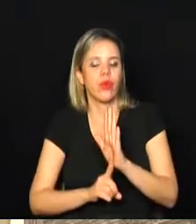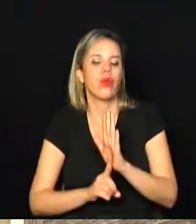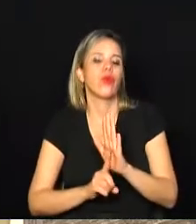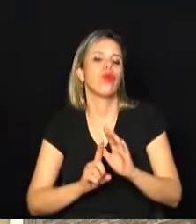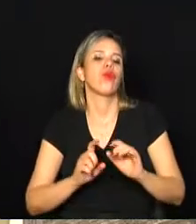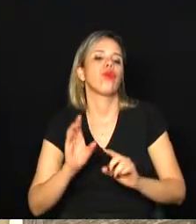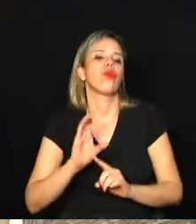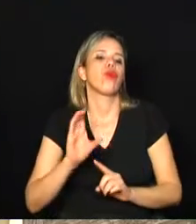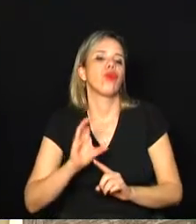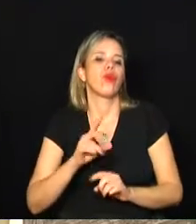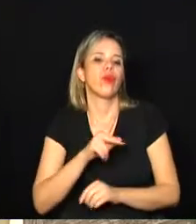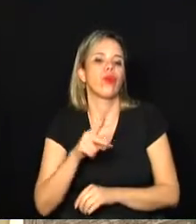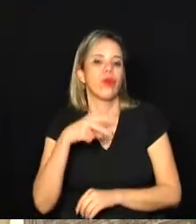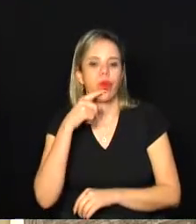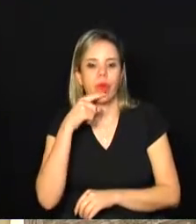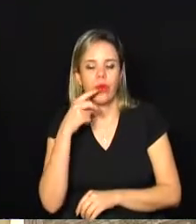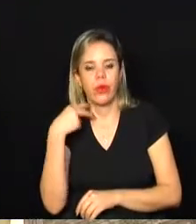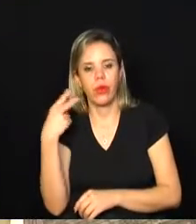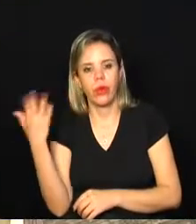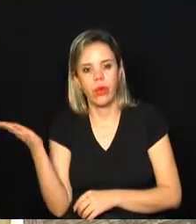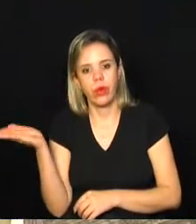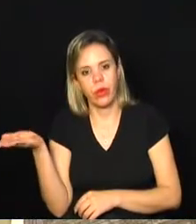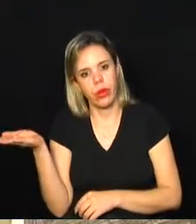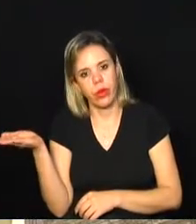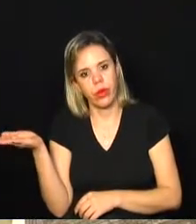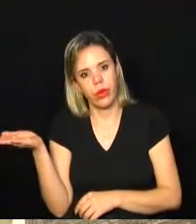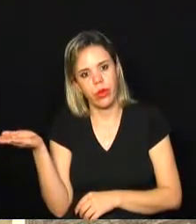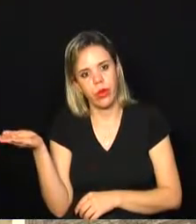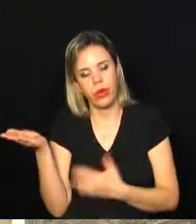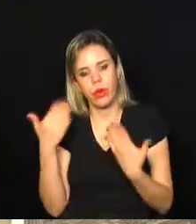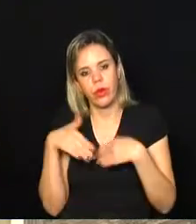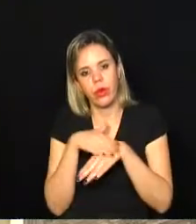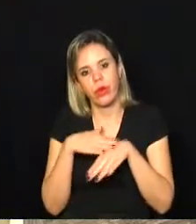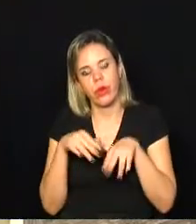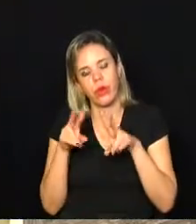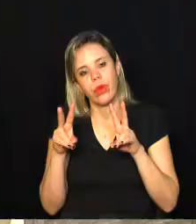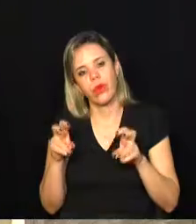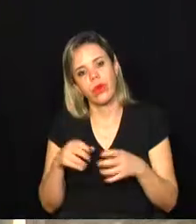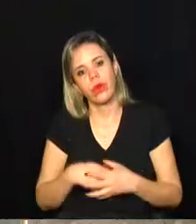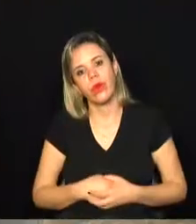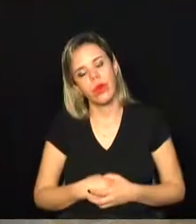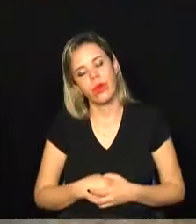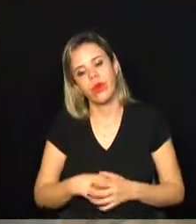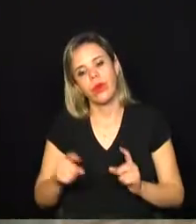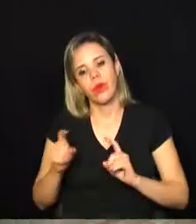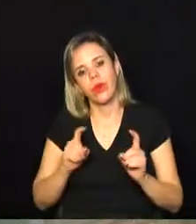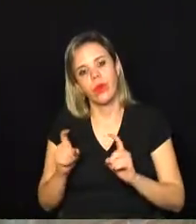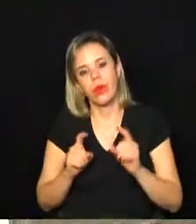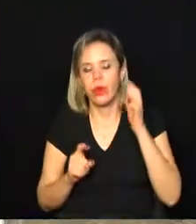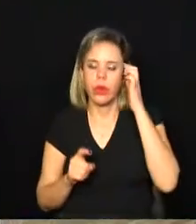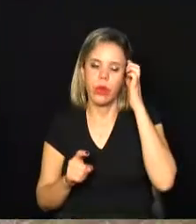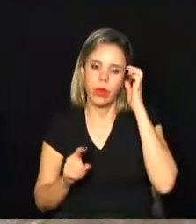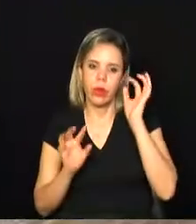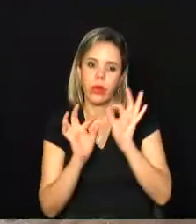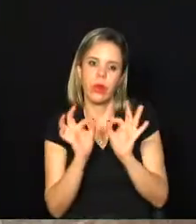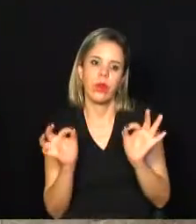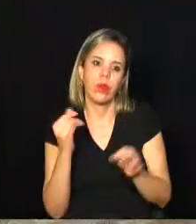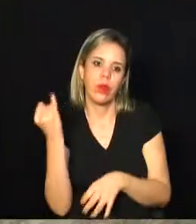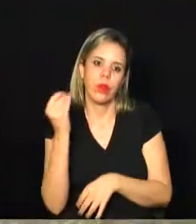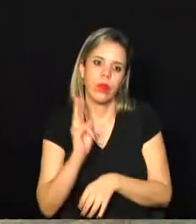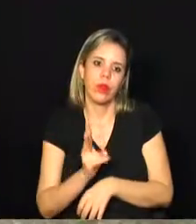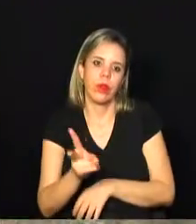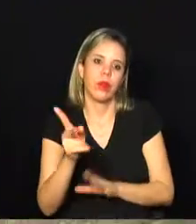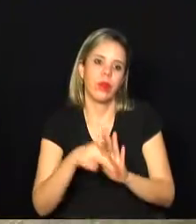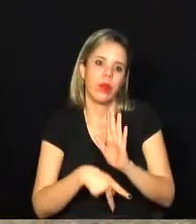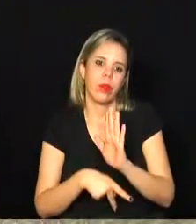consumidor Presidente Eduardo magoga já está aqui ao meu lado para gente conversar a respeito disso a reunião sucinta mas muito importante para dar sequência